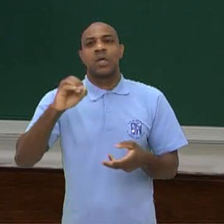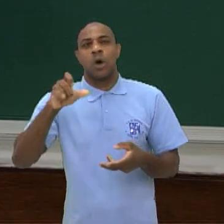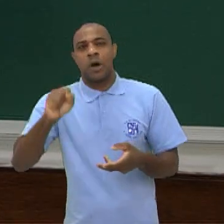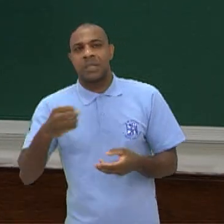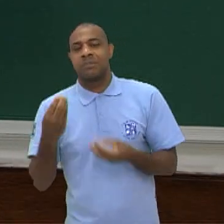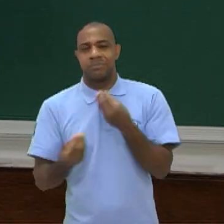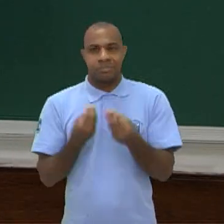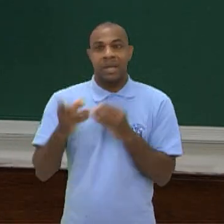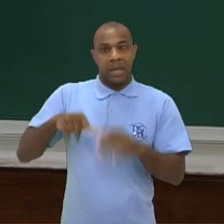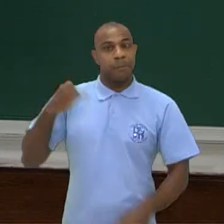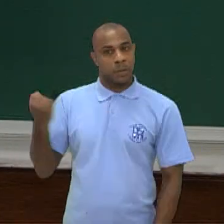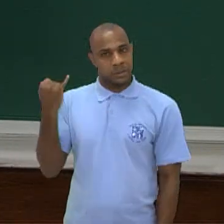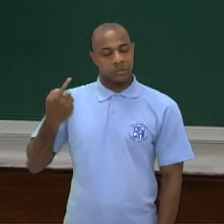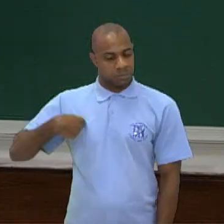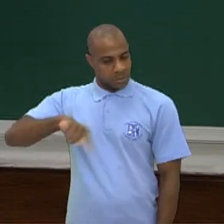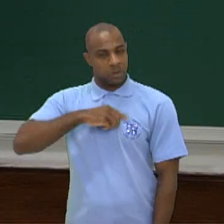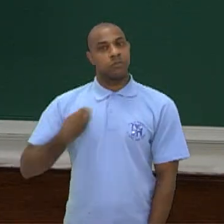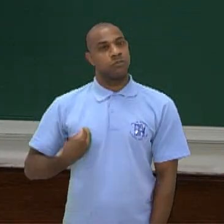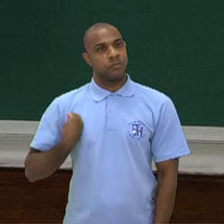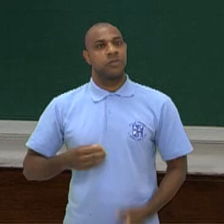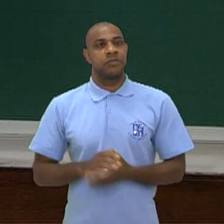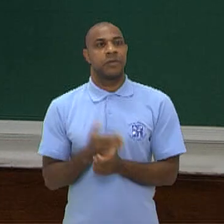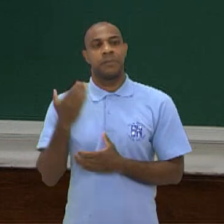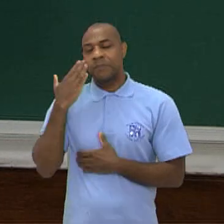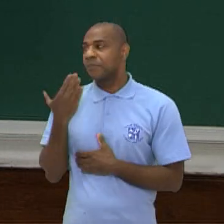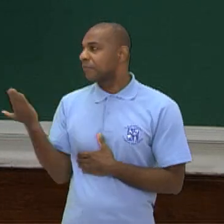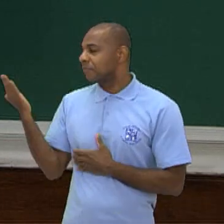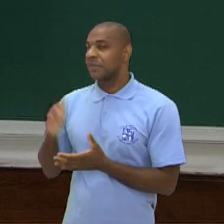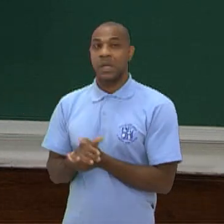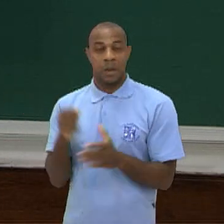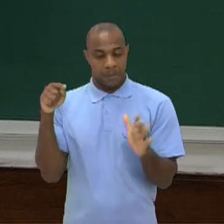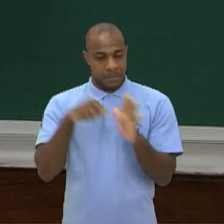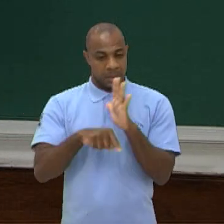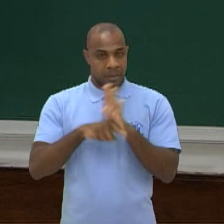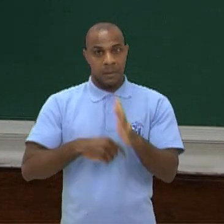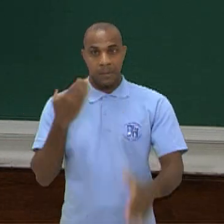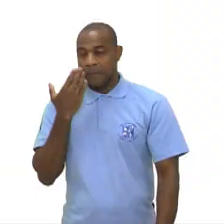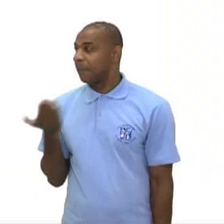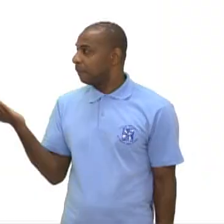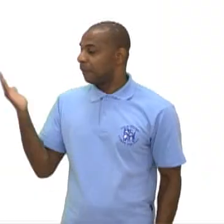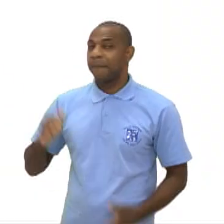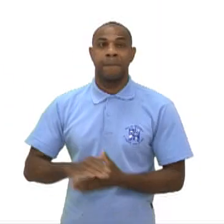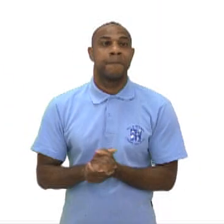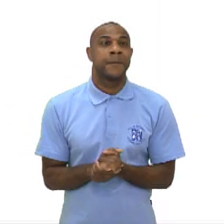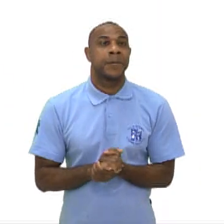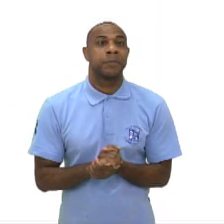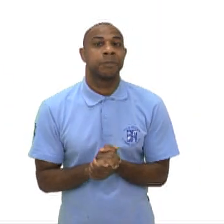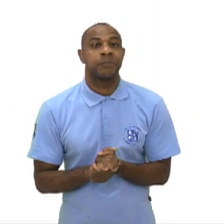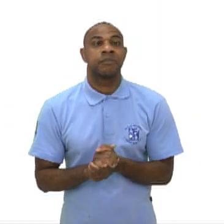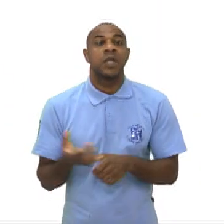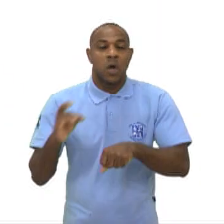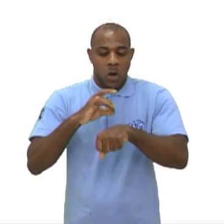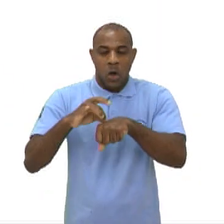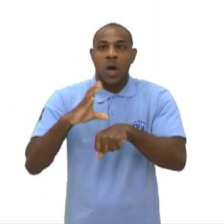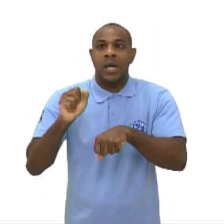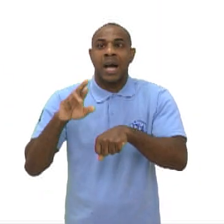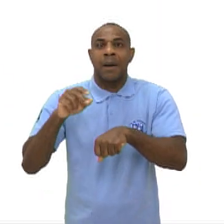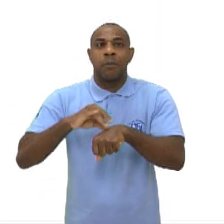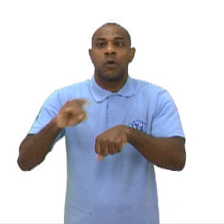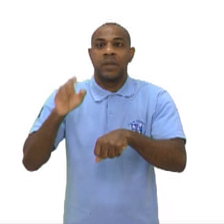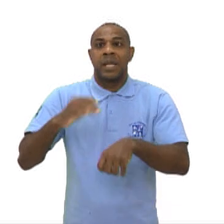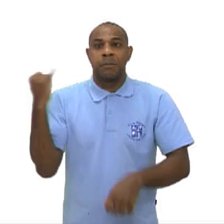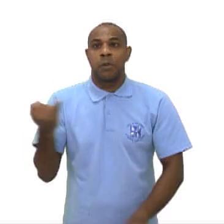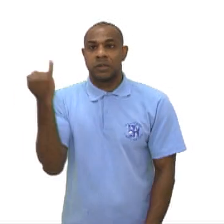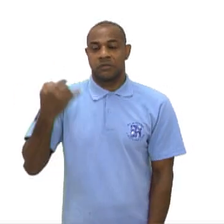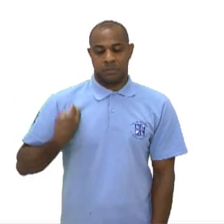vivos. E vamos ver se você lembra um pouco sobre ele, tá? Aqui o primeiro quiz, então. O carbono é um elemento essencial para a